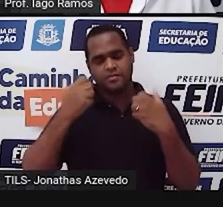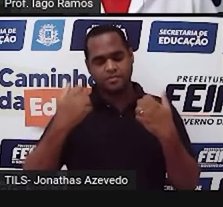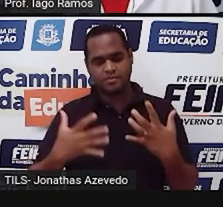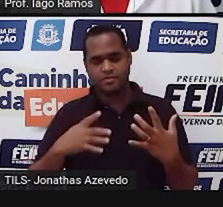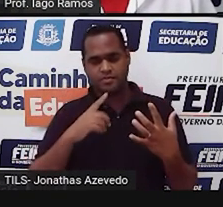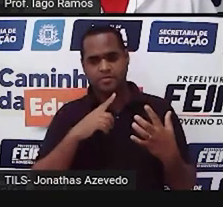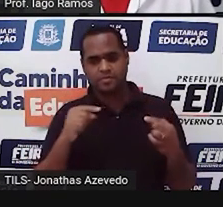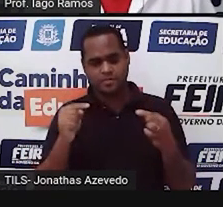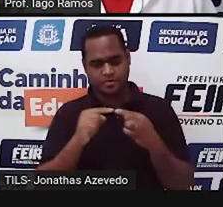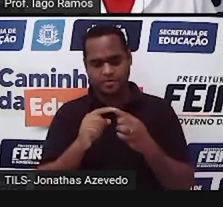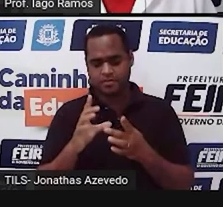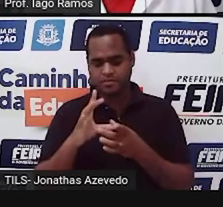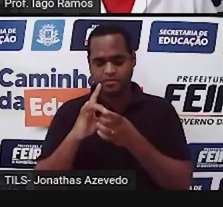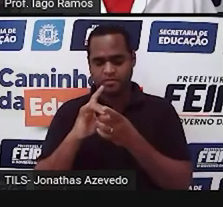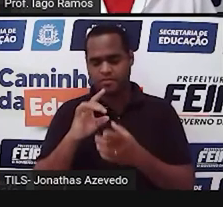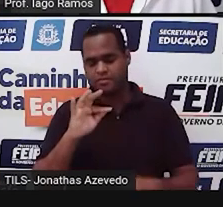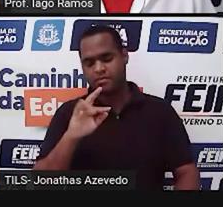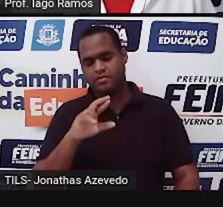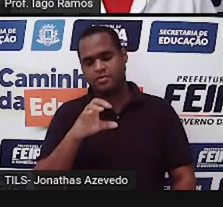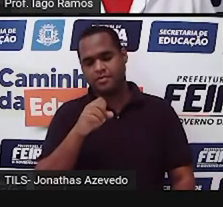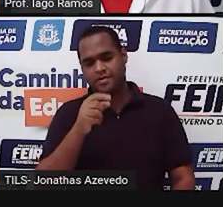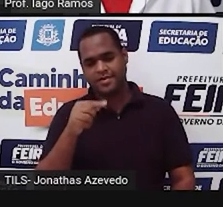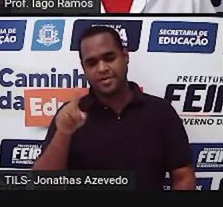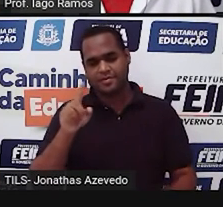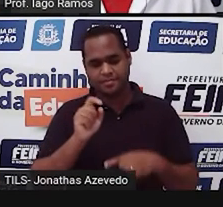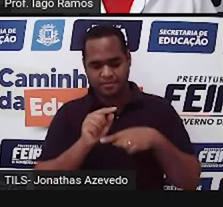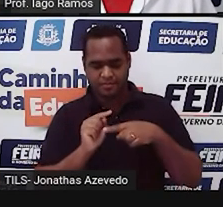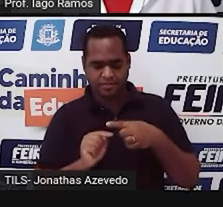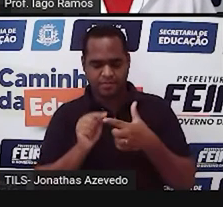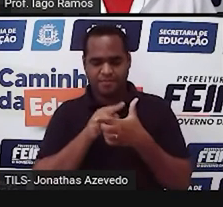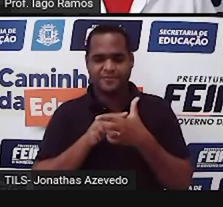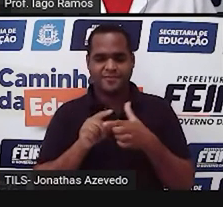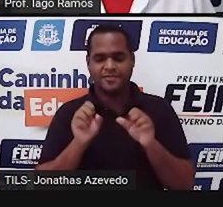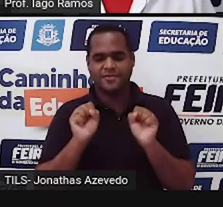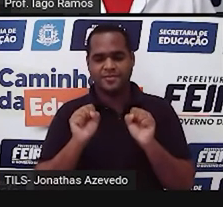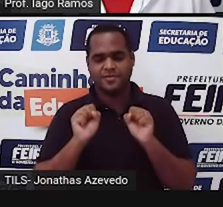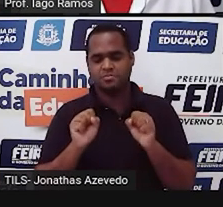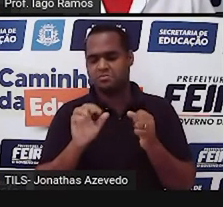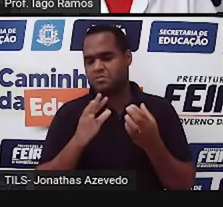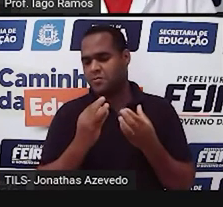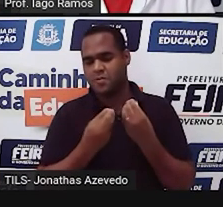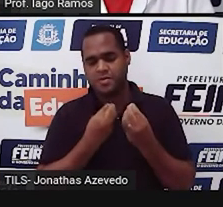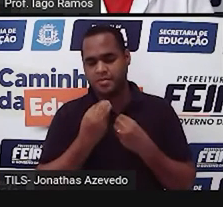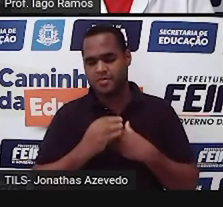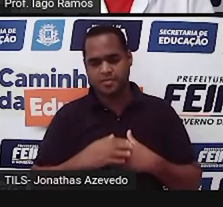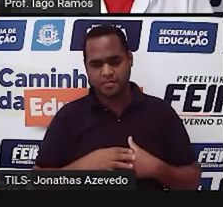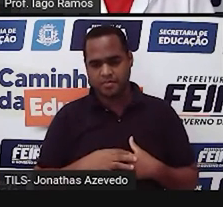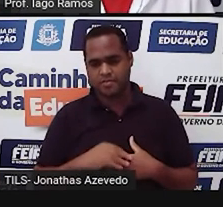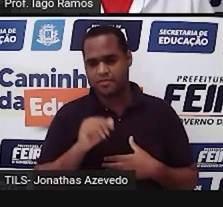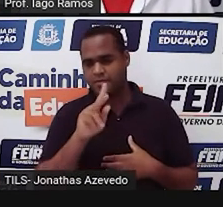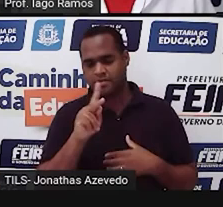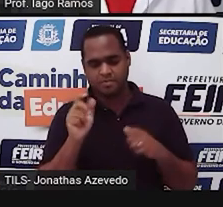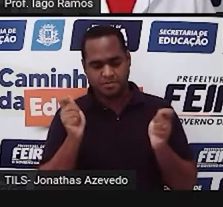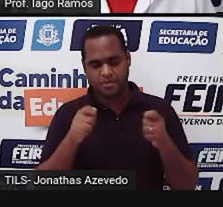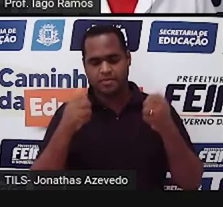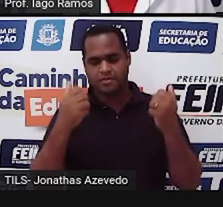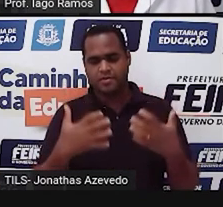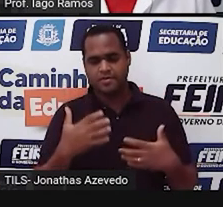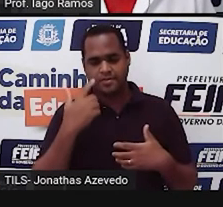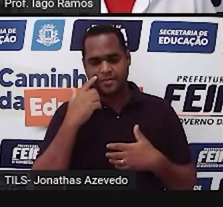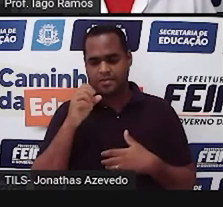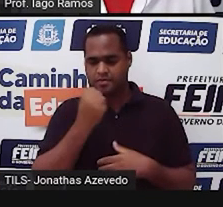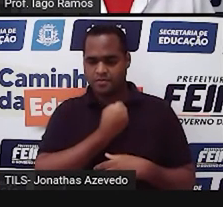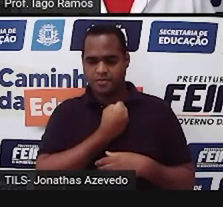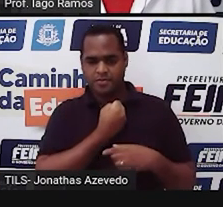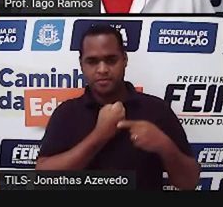está ligada a fração é a ideia de divisão e como é só você pegar na fração o número